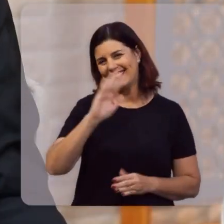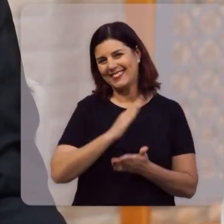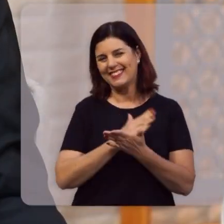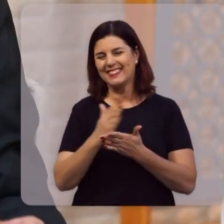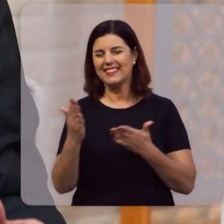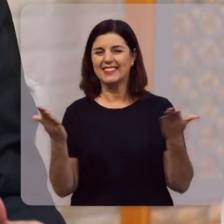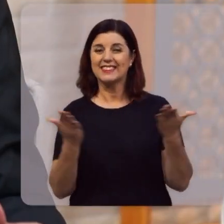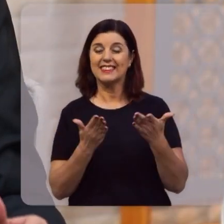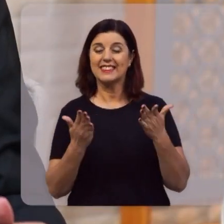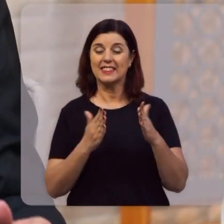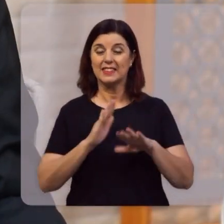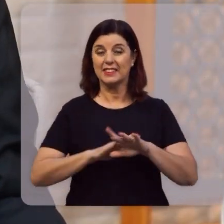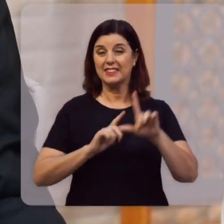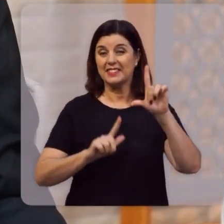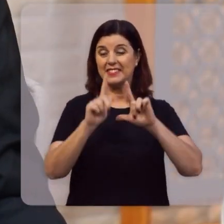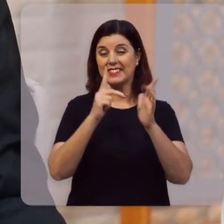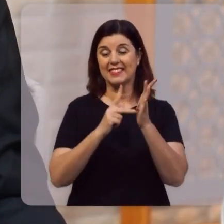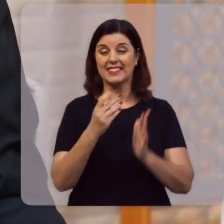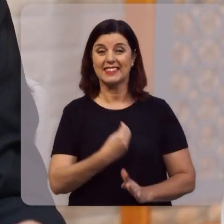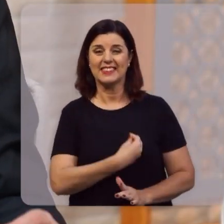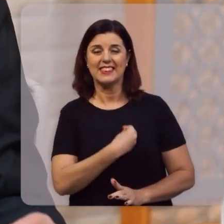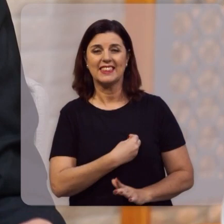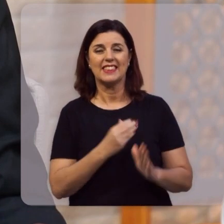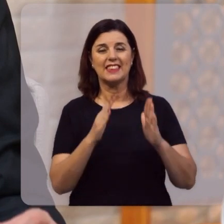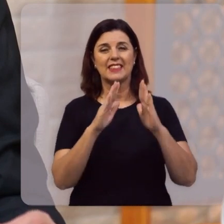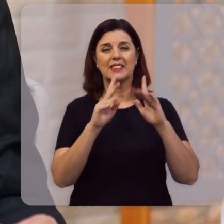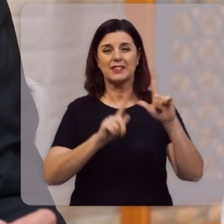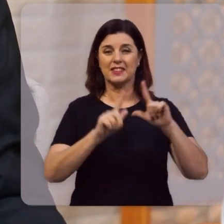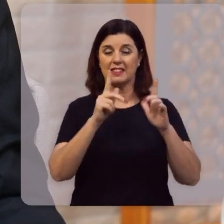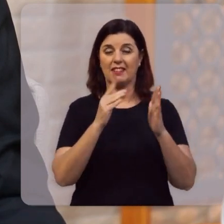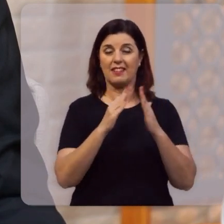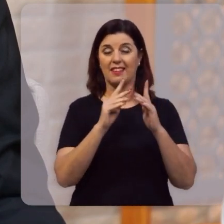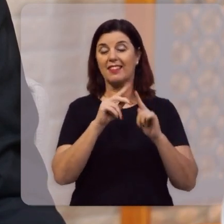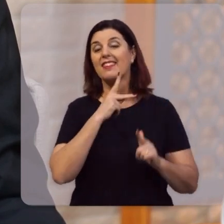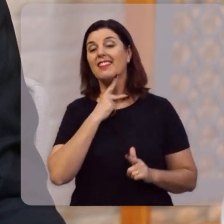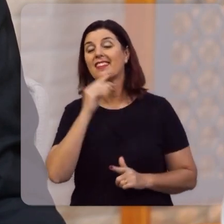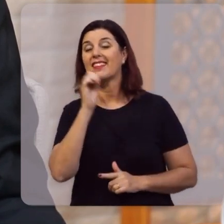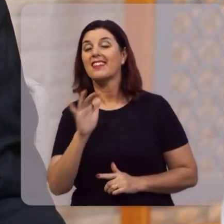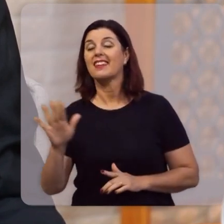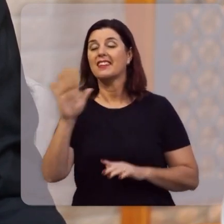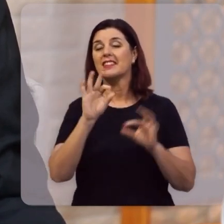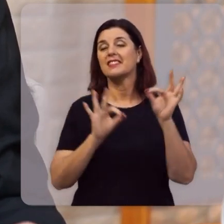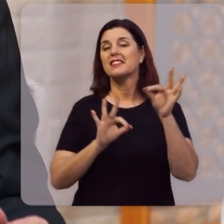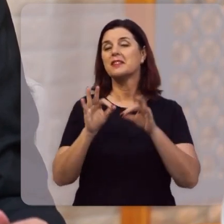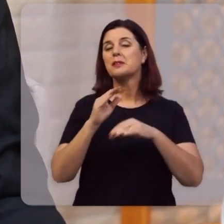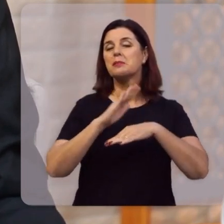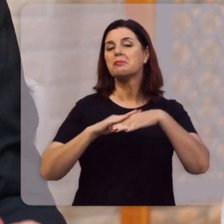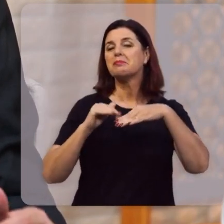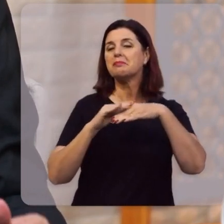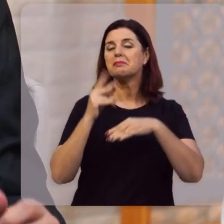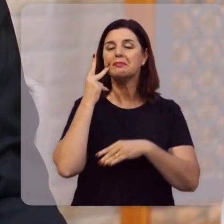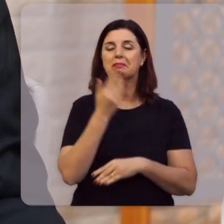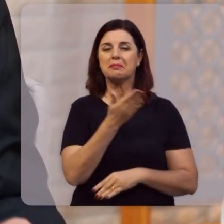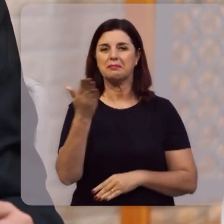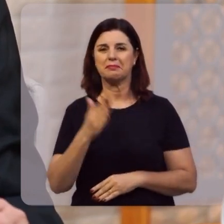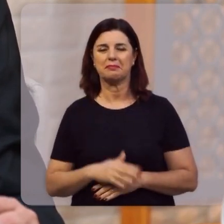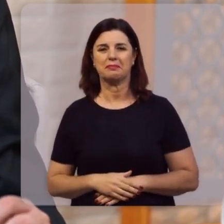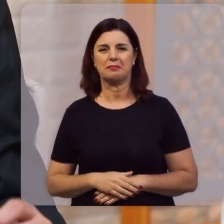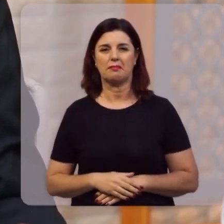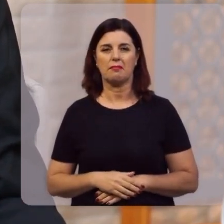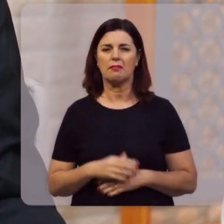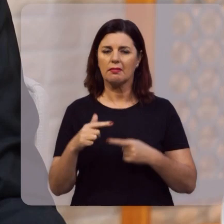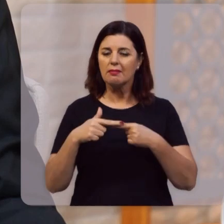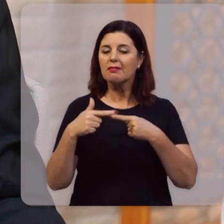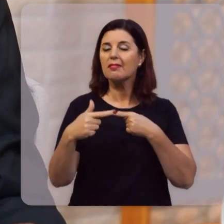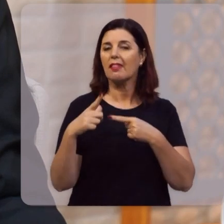Olá, começamos agora mais um Verdade e Vida, programa da Igreja Presbiteriana do Brasil, preparado com muito carinho para você. Daqui